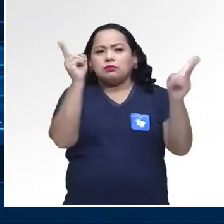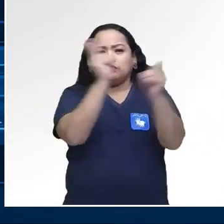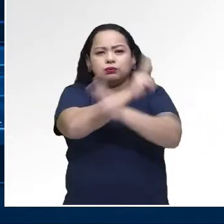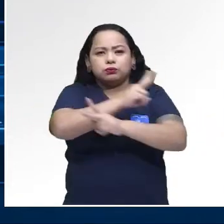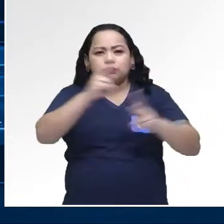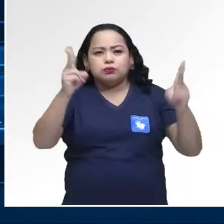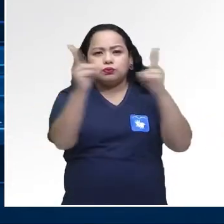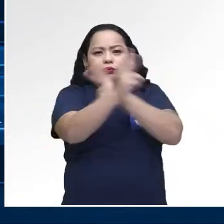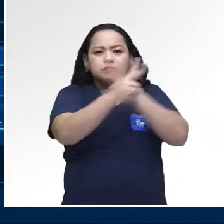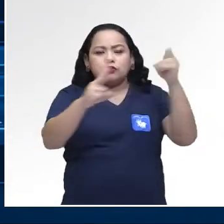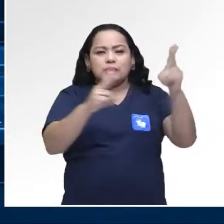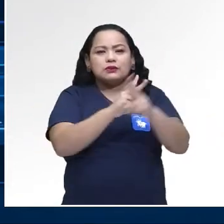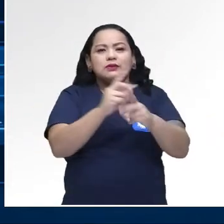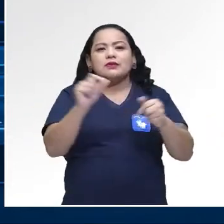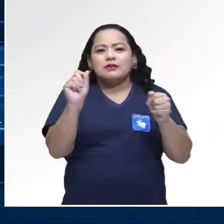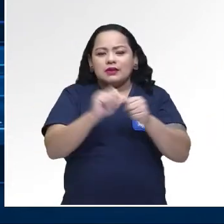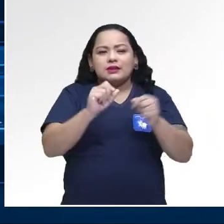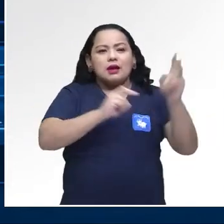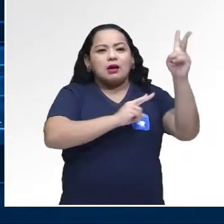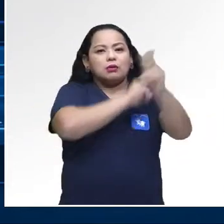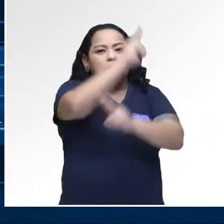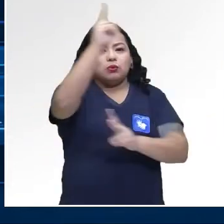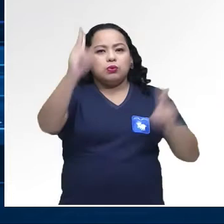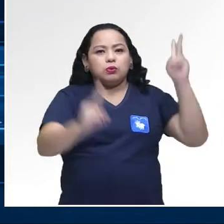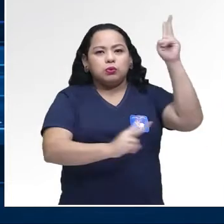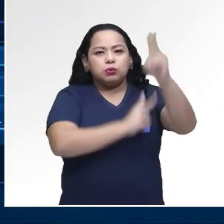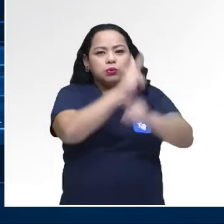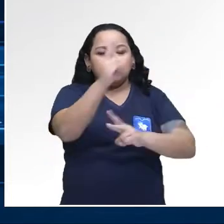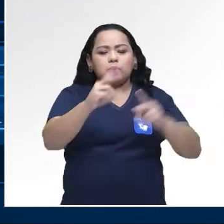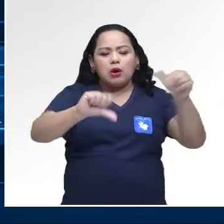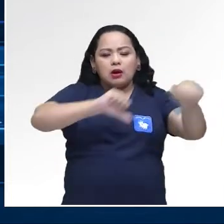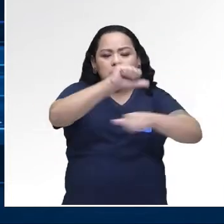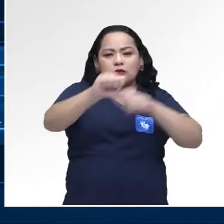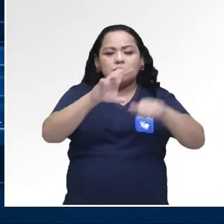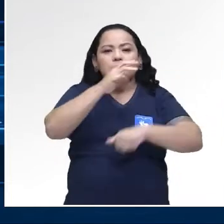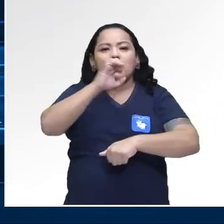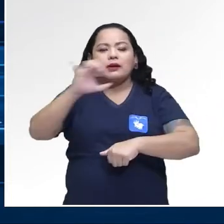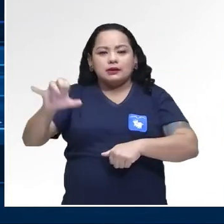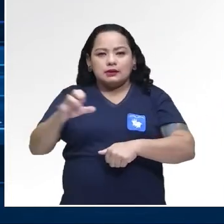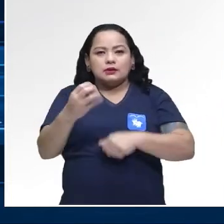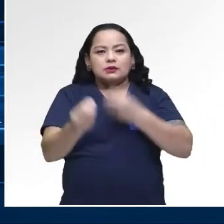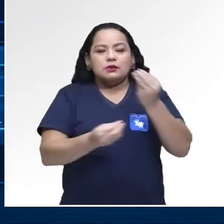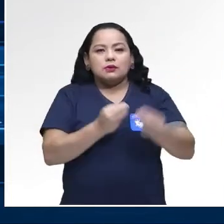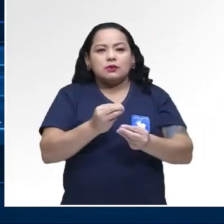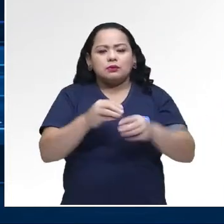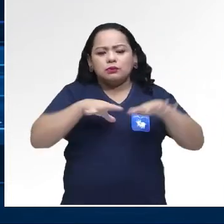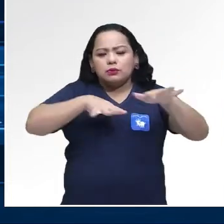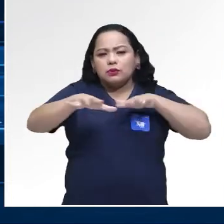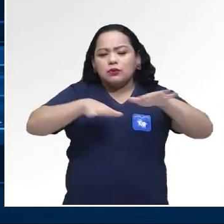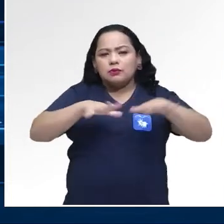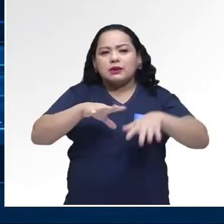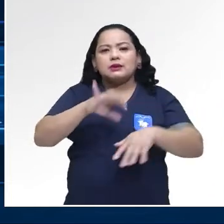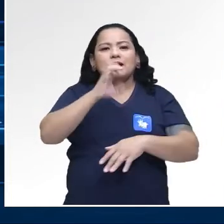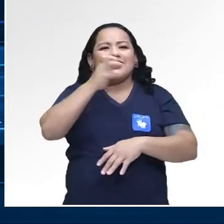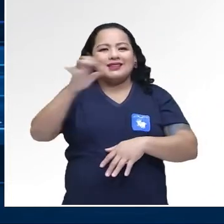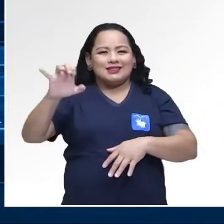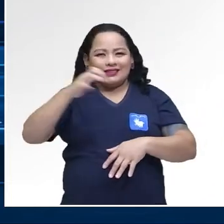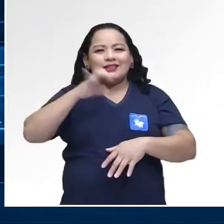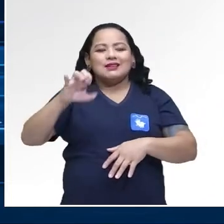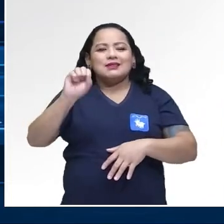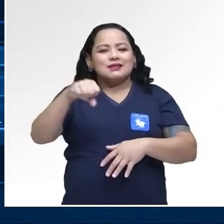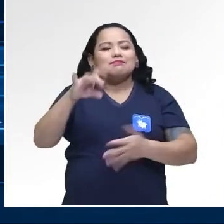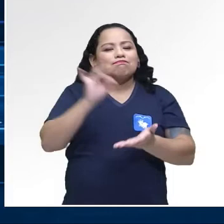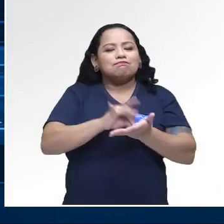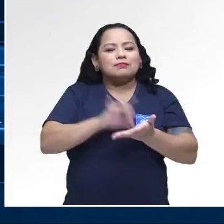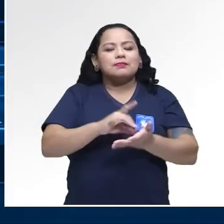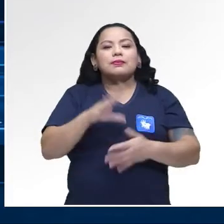movimentar a hélice e vai fazer com que transforme aí a energia cinética em energia elétrica, E a gente